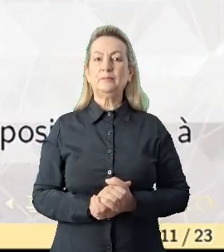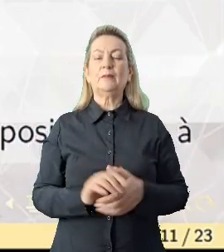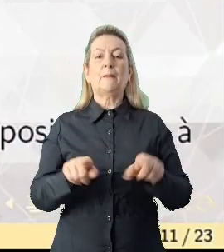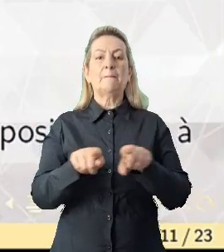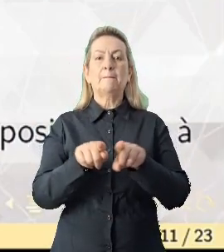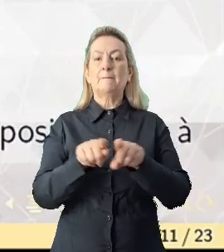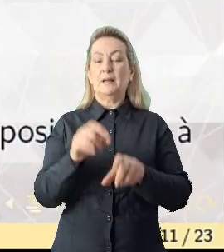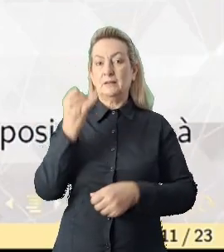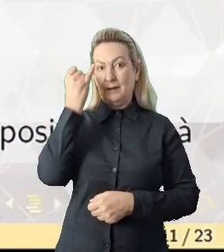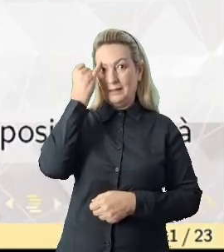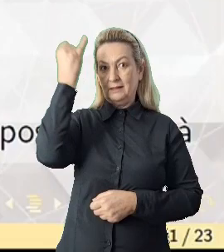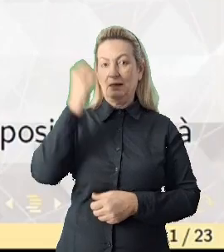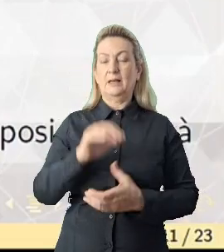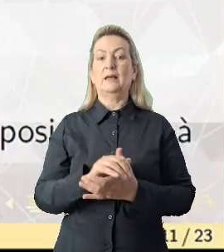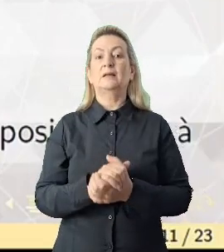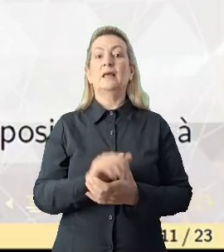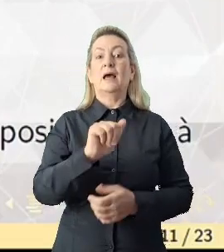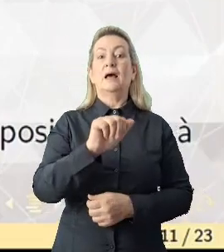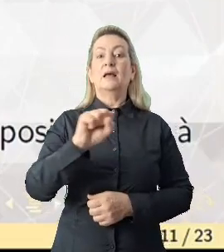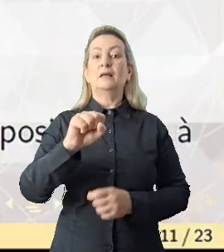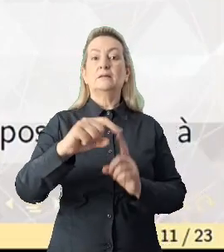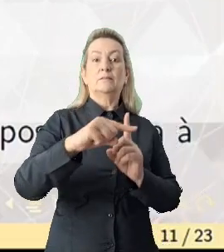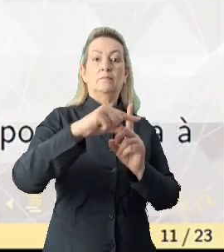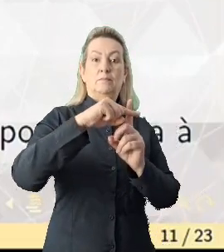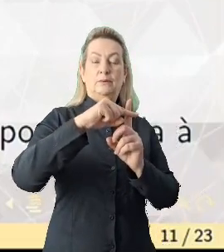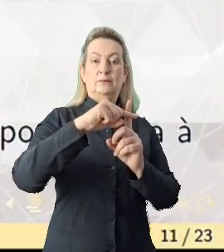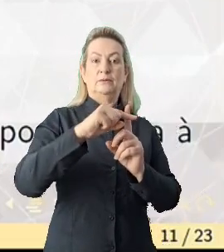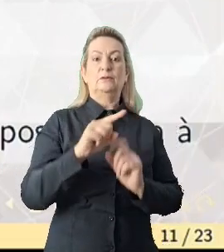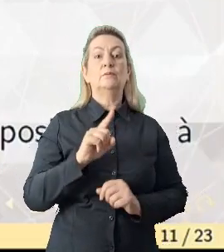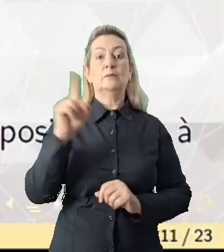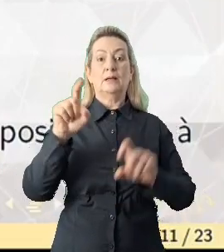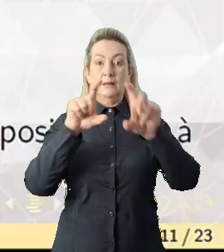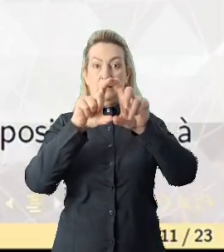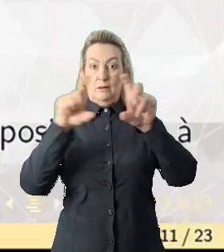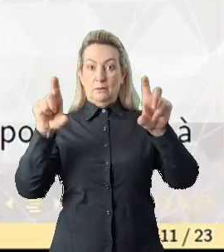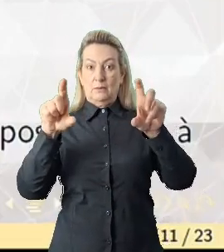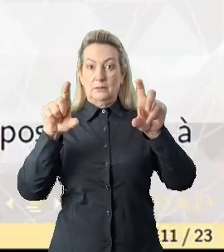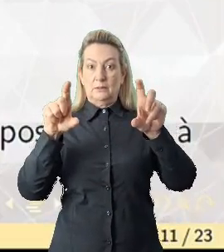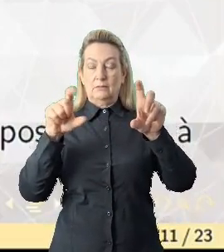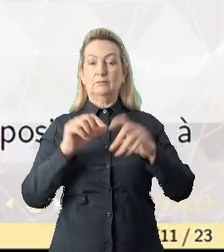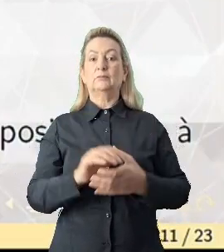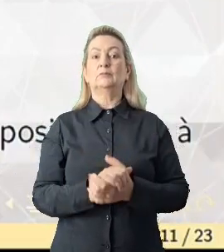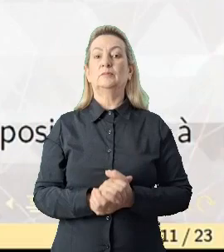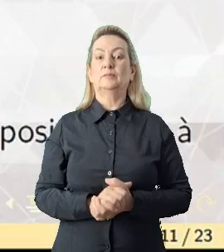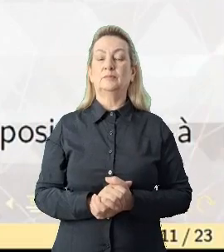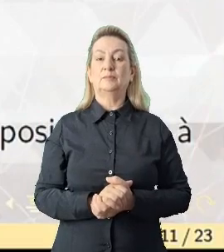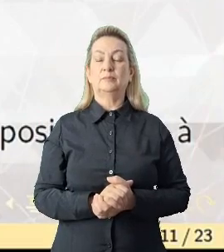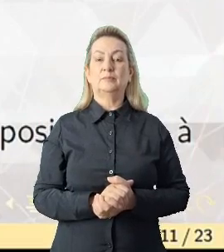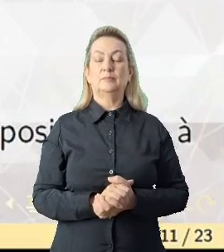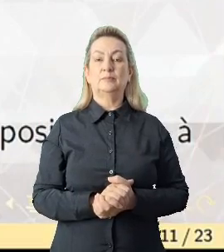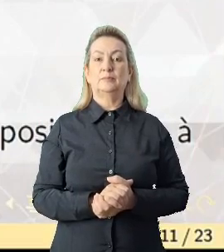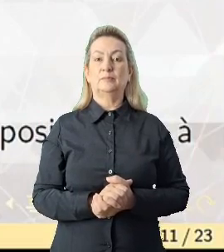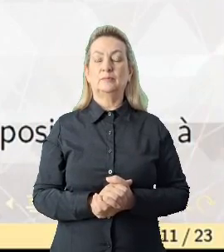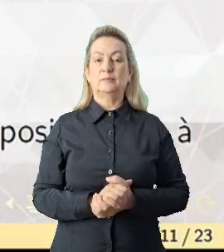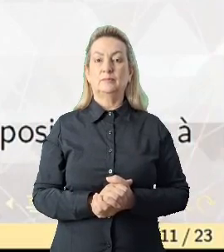e a mediana dividido pelo desvio padrão. A mesma ideia. Se a simetria for positiva, então